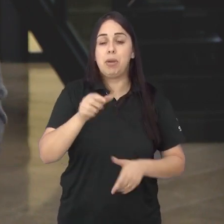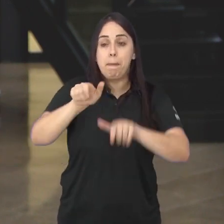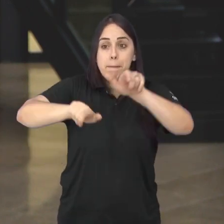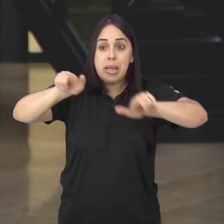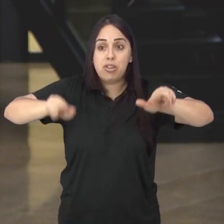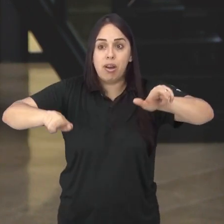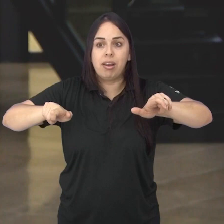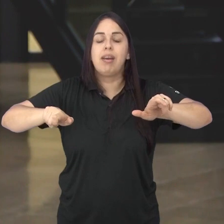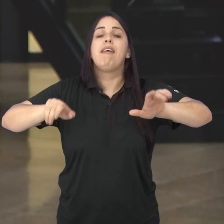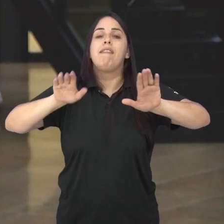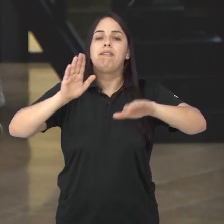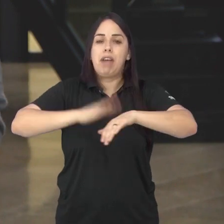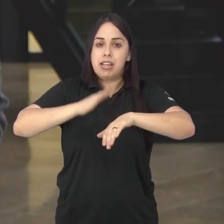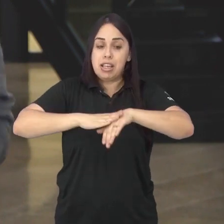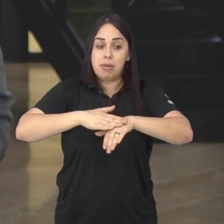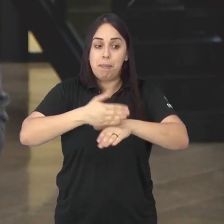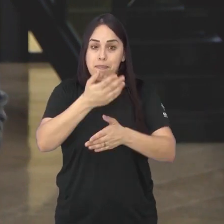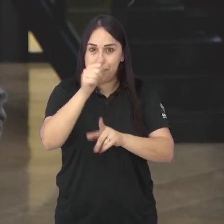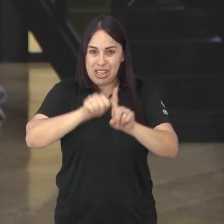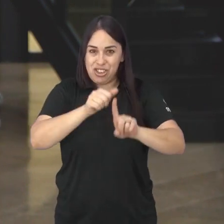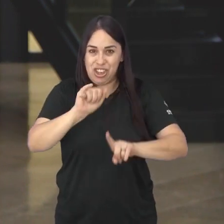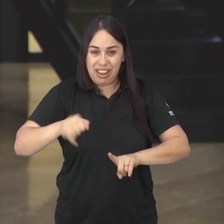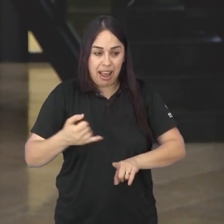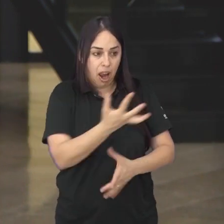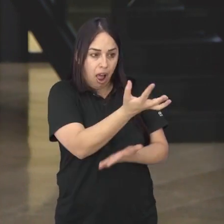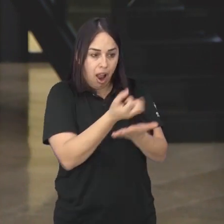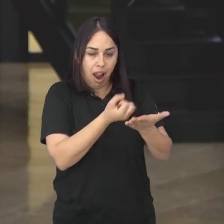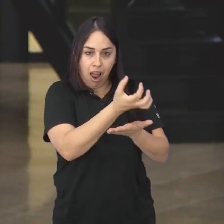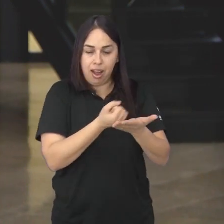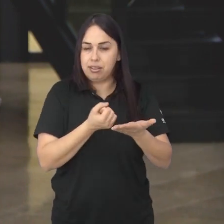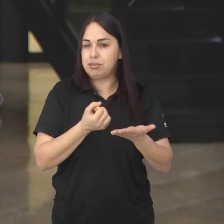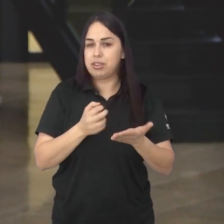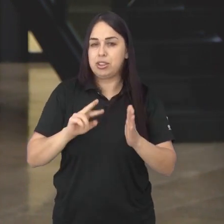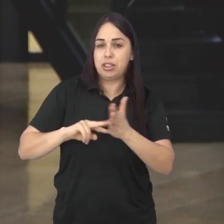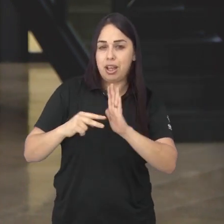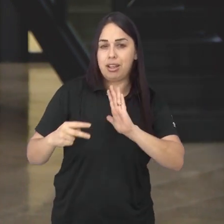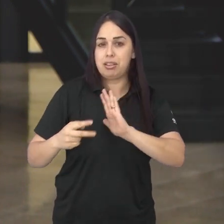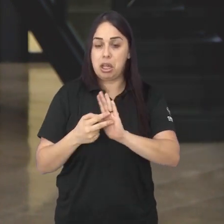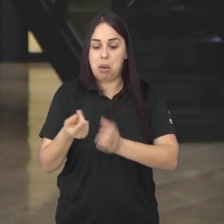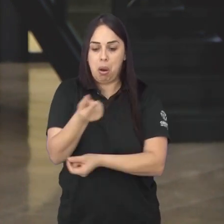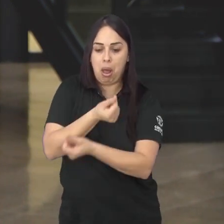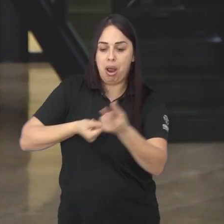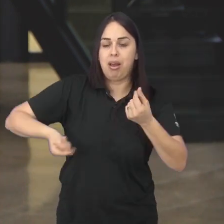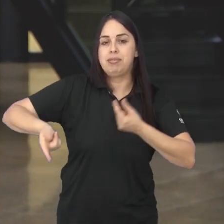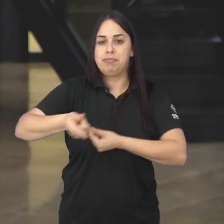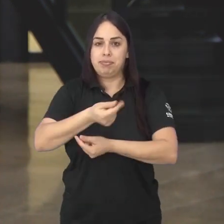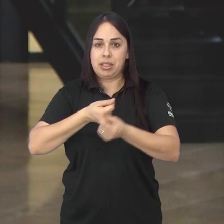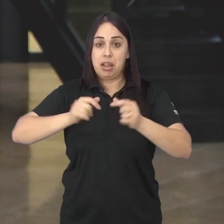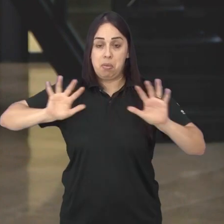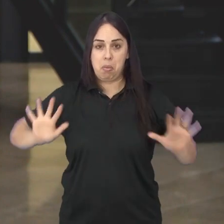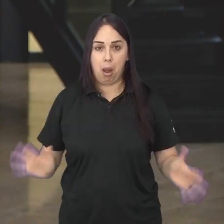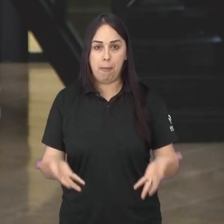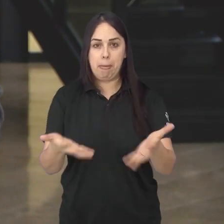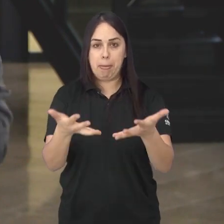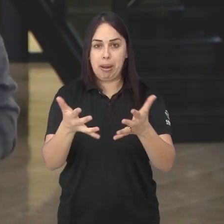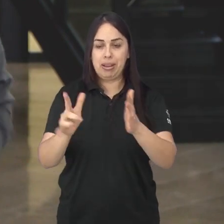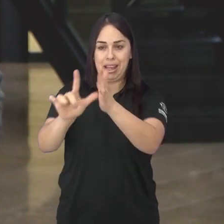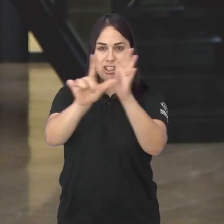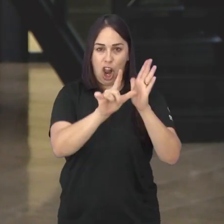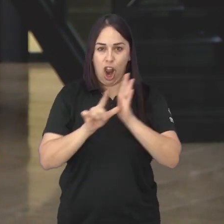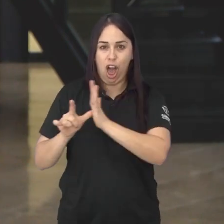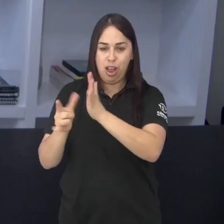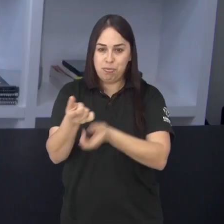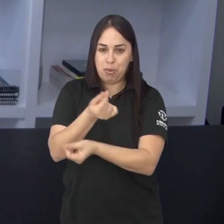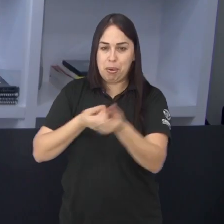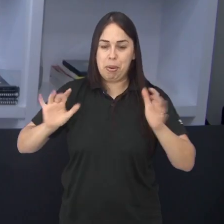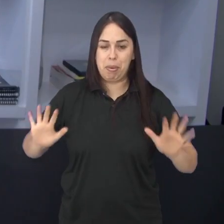pessoas façam o saque já em janeiro. Números que representam uma maior movimentação e um aquecimento no comércio da